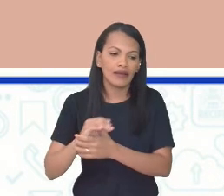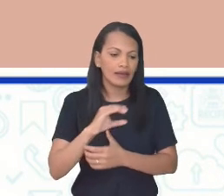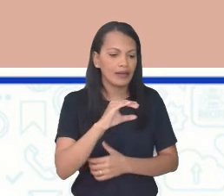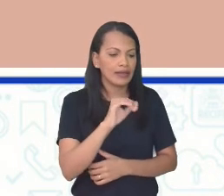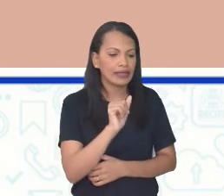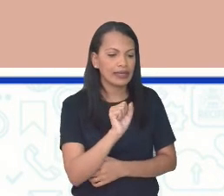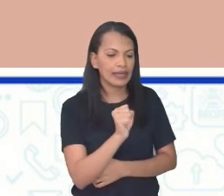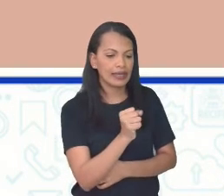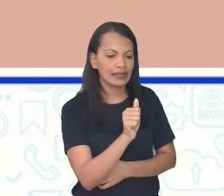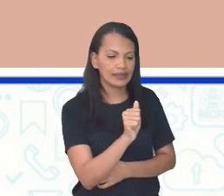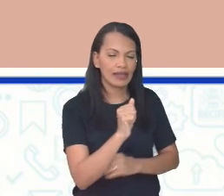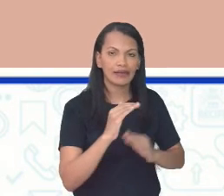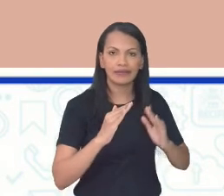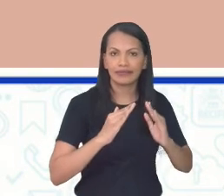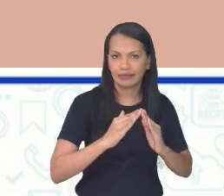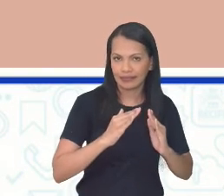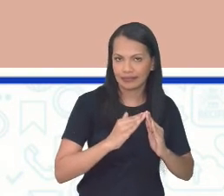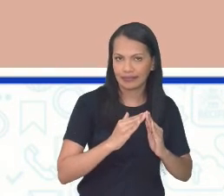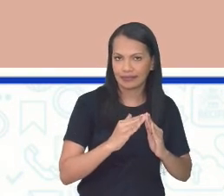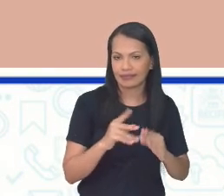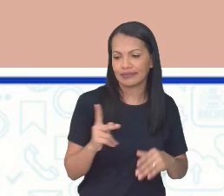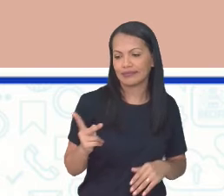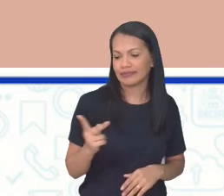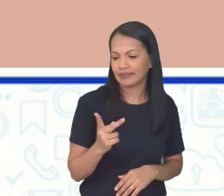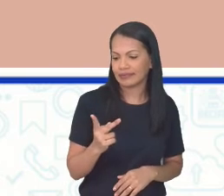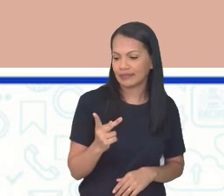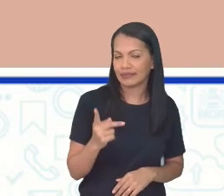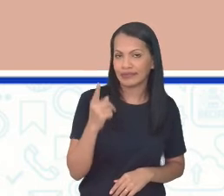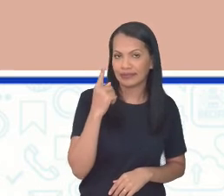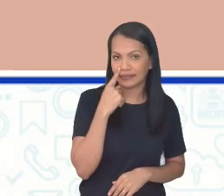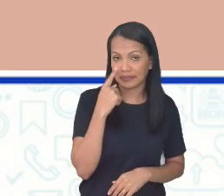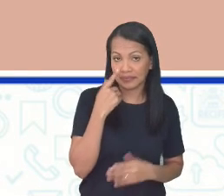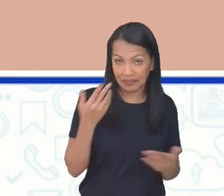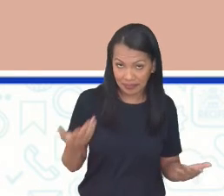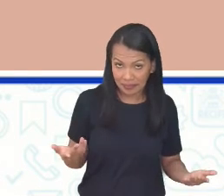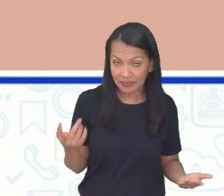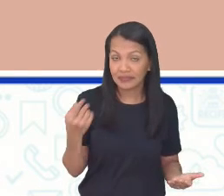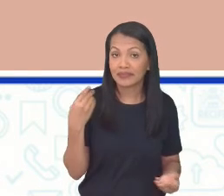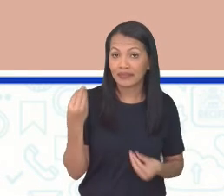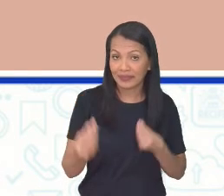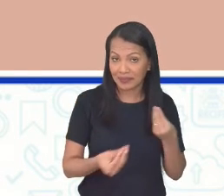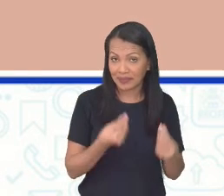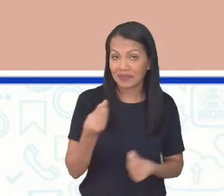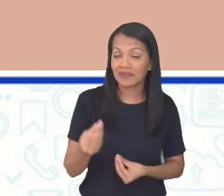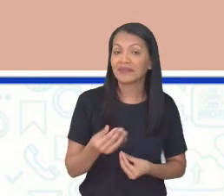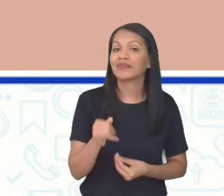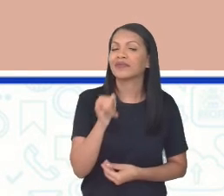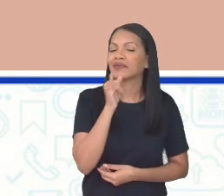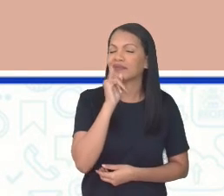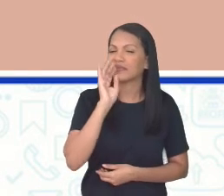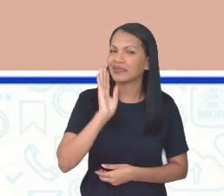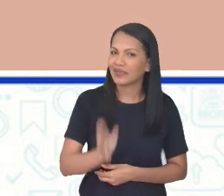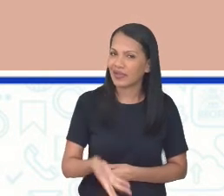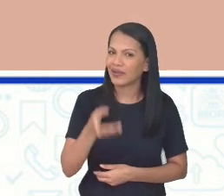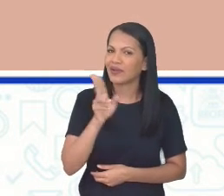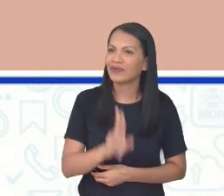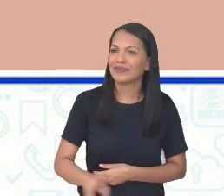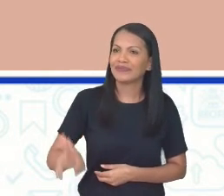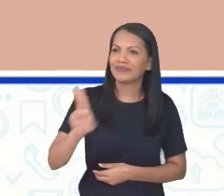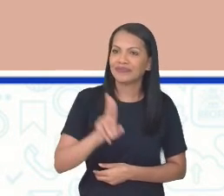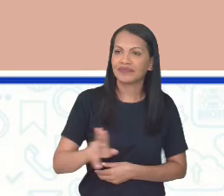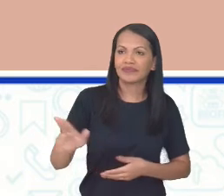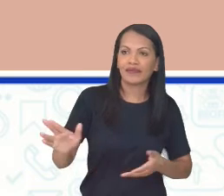Mas uma palavra é verbo, a outra é substantivo, como os exemplos que já usamos. Então, os